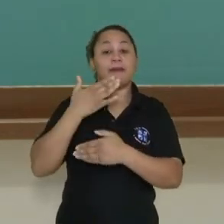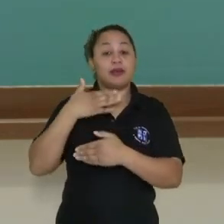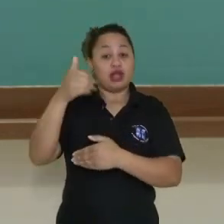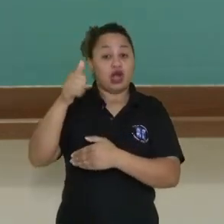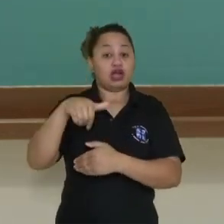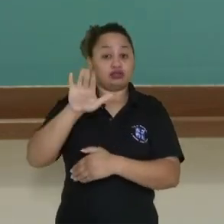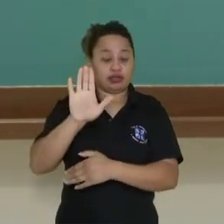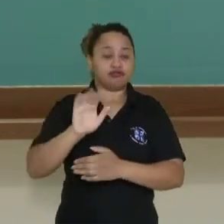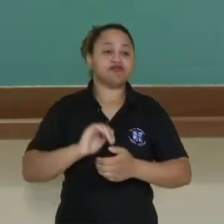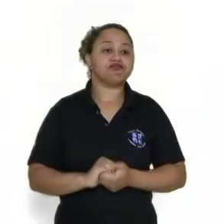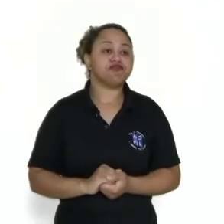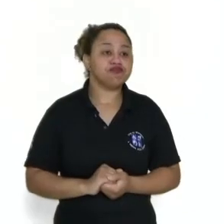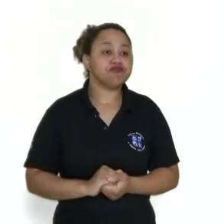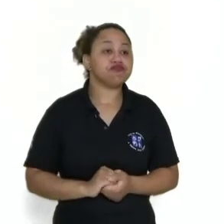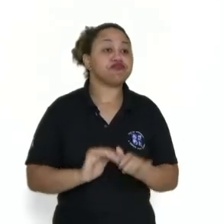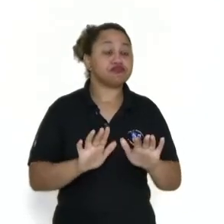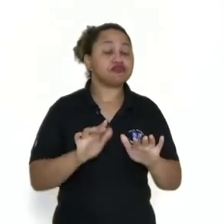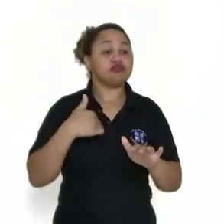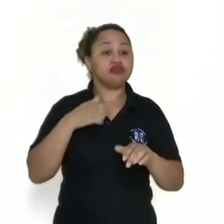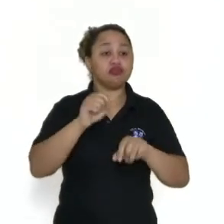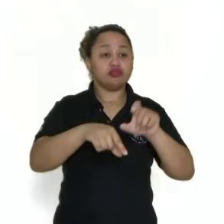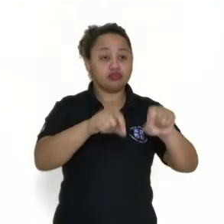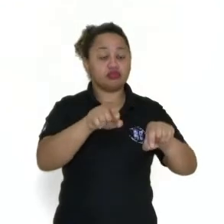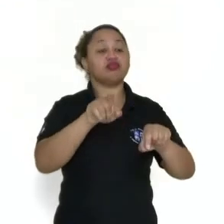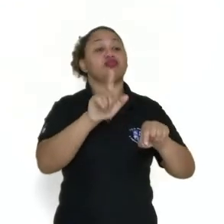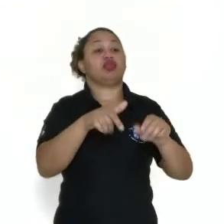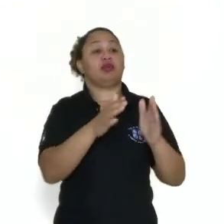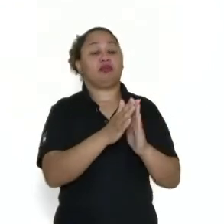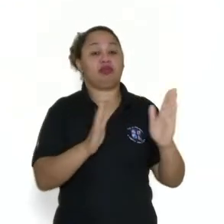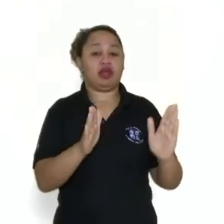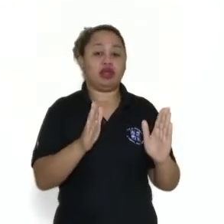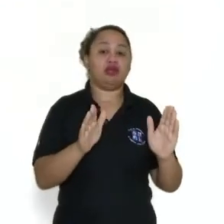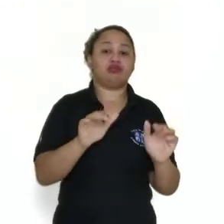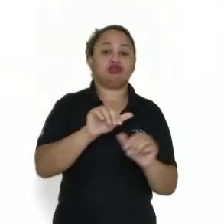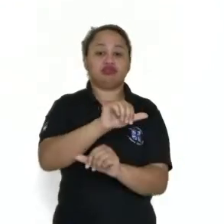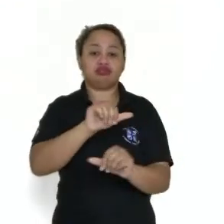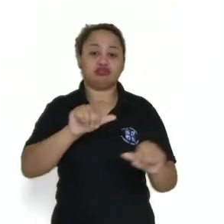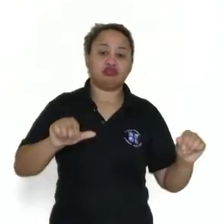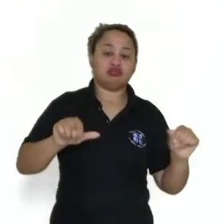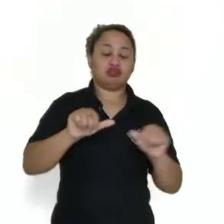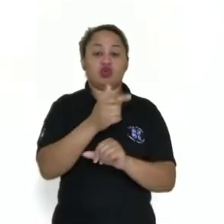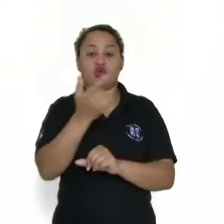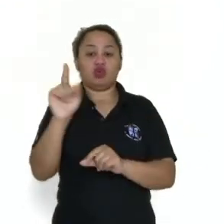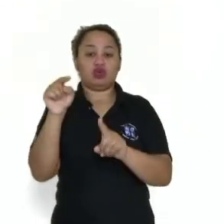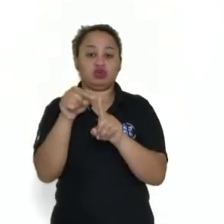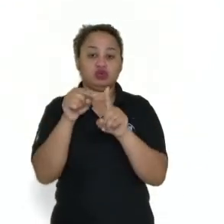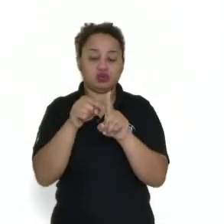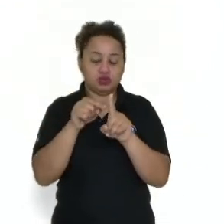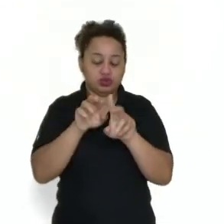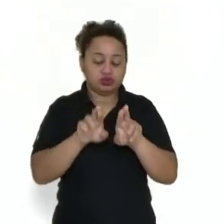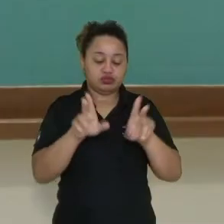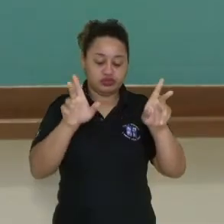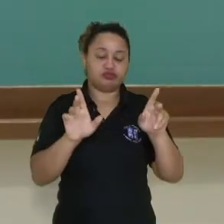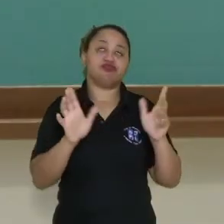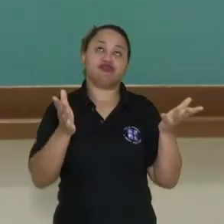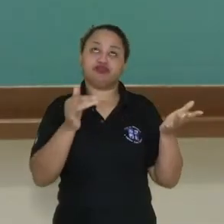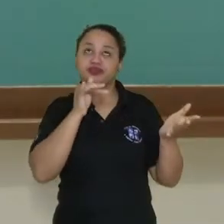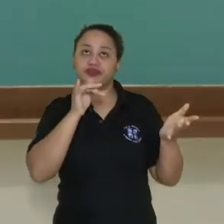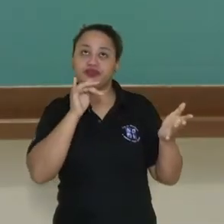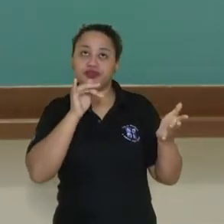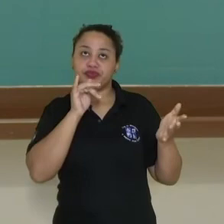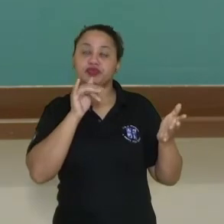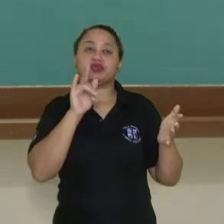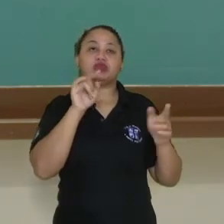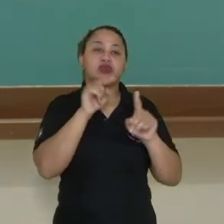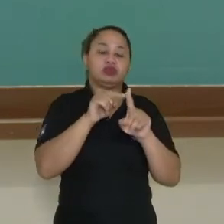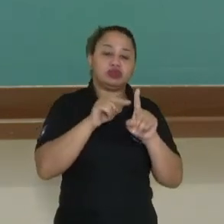melhor. Beleza? Então eles plantam leguminosas em períodos alternados com outros tipos de cultura. Então, uma cultura de um determinado